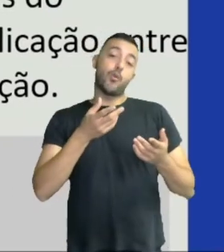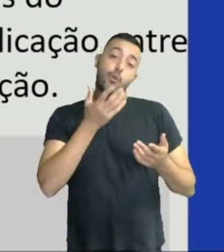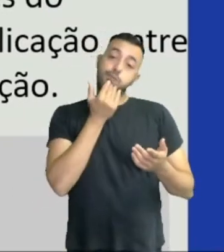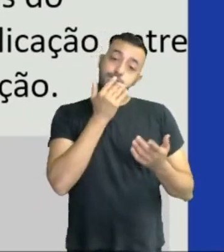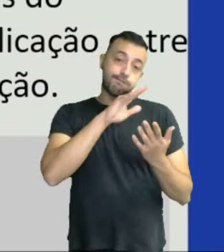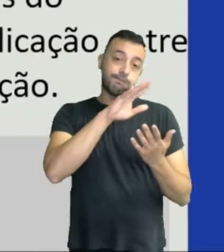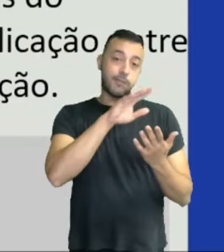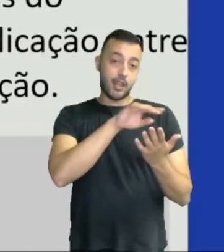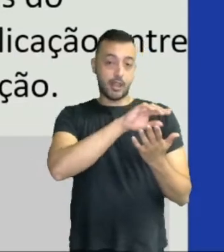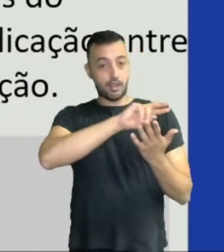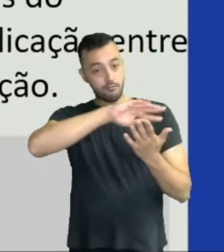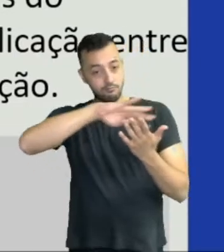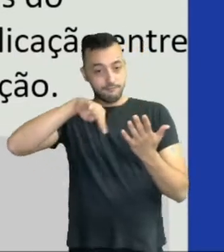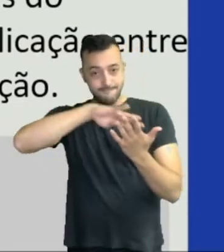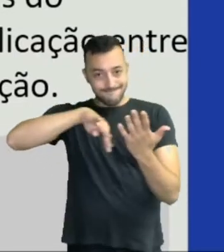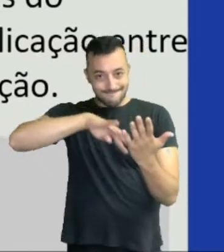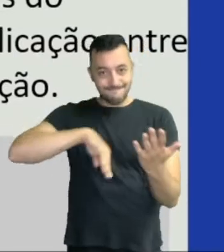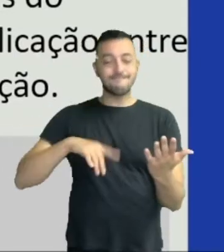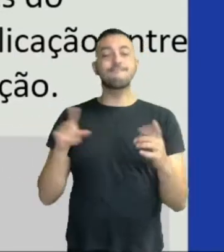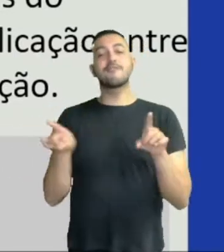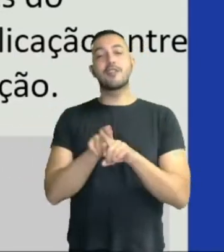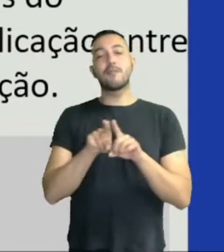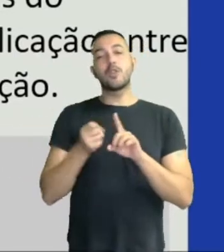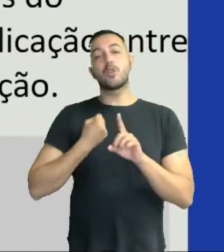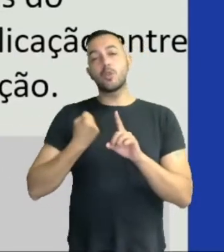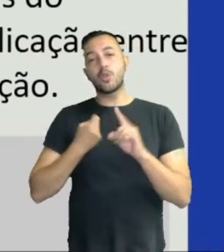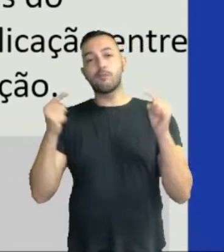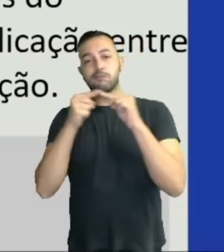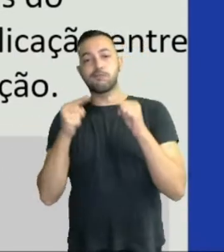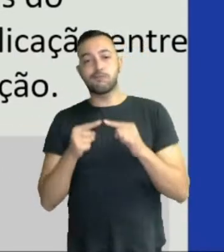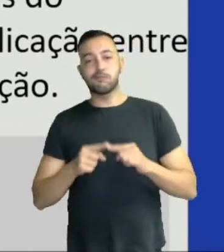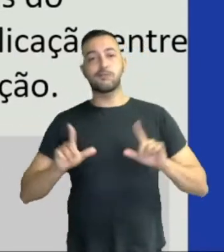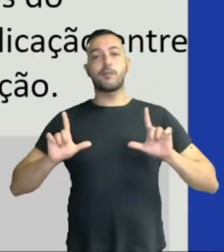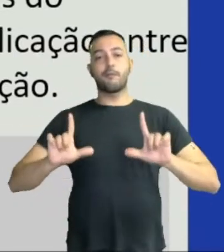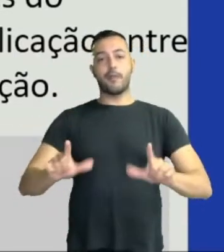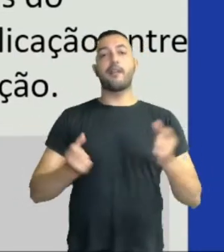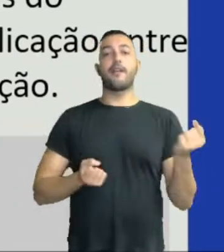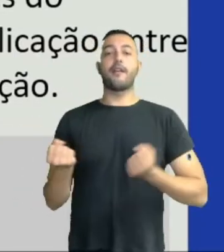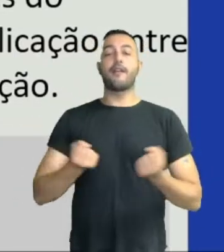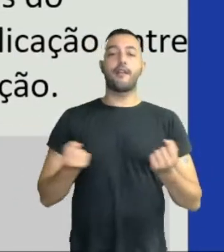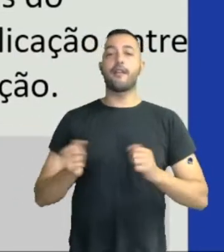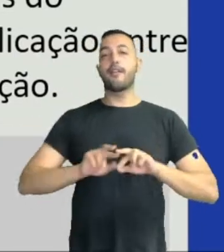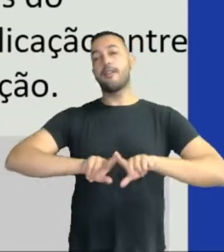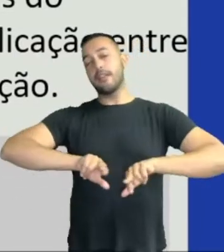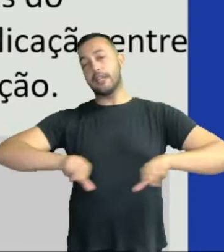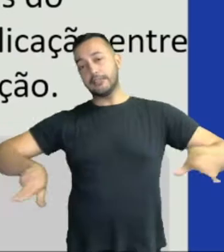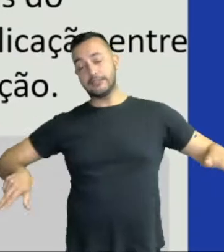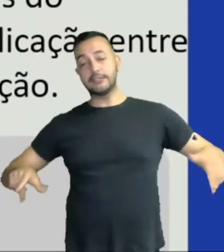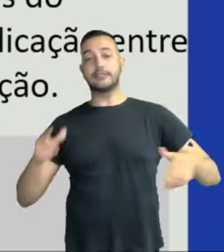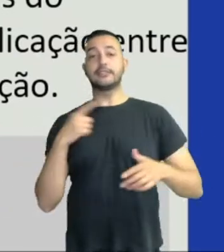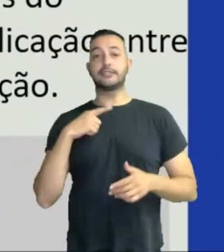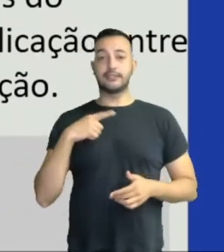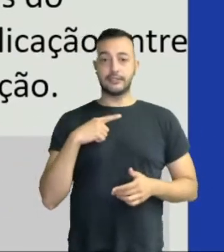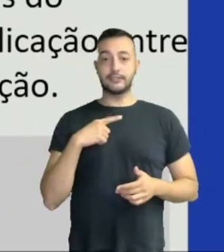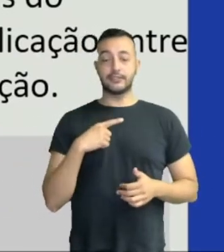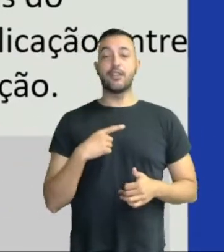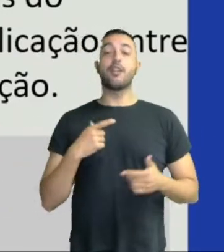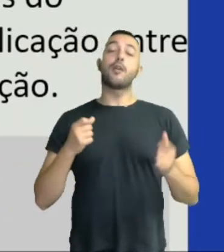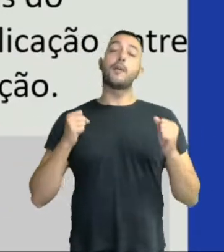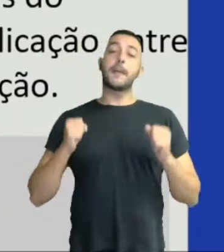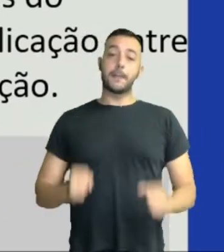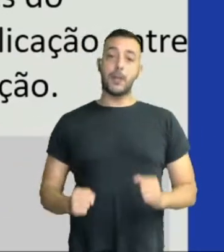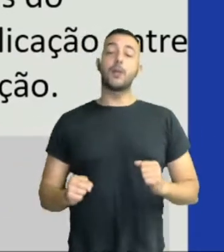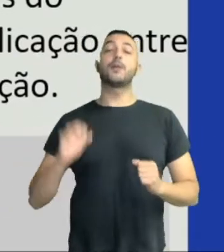a combinação de números em um jogo de loteria nas placas dos veículos, entre inúmeras outras situações.